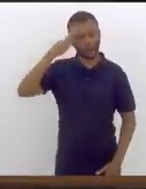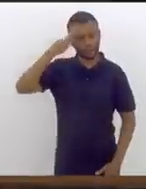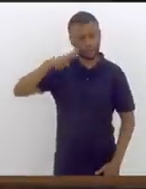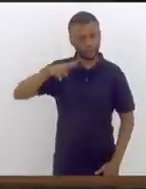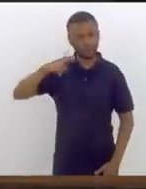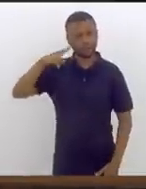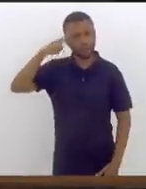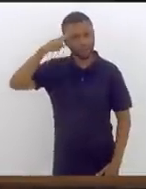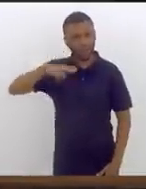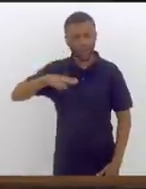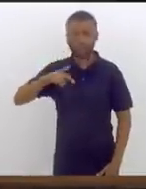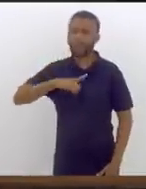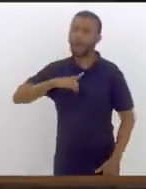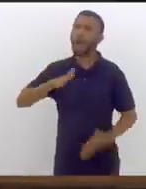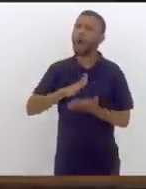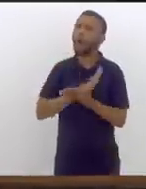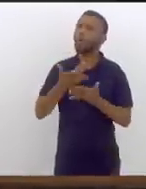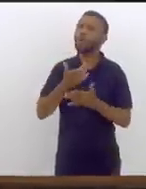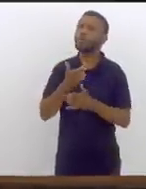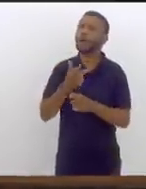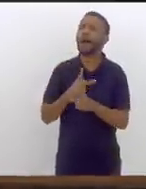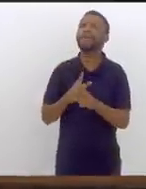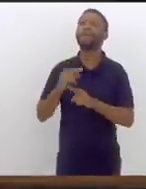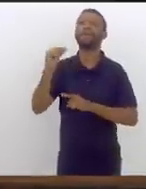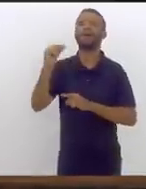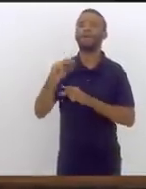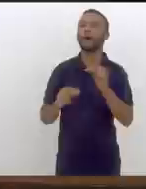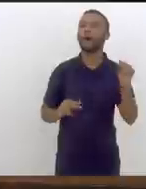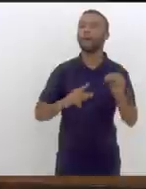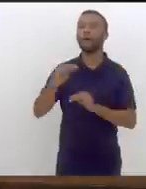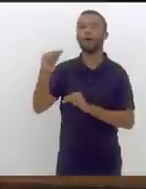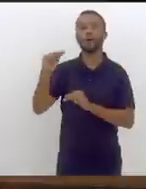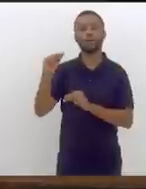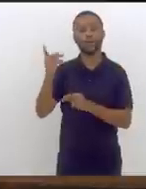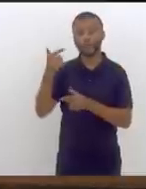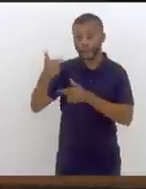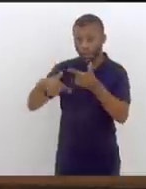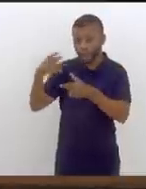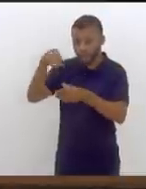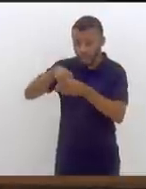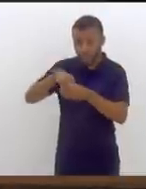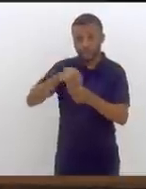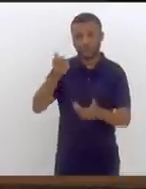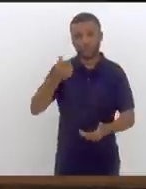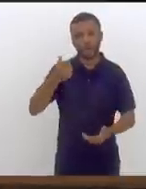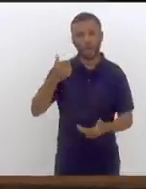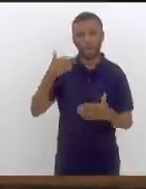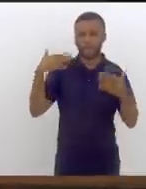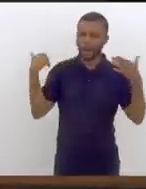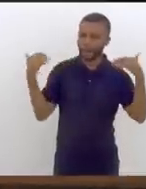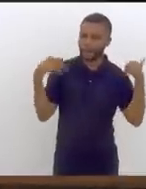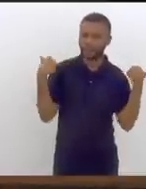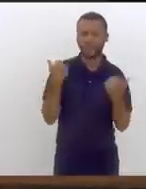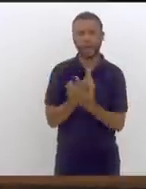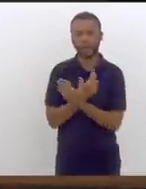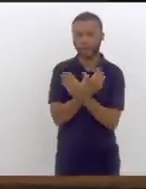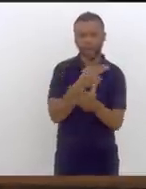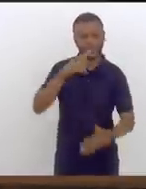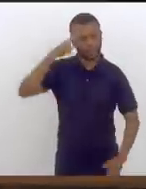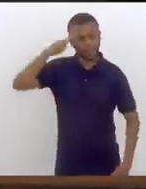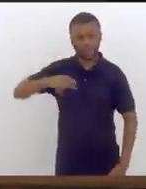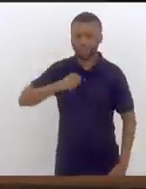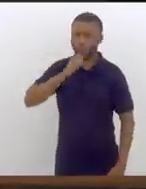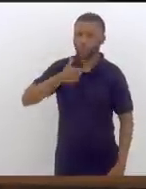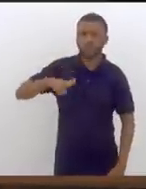avanços hoje quem tá no exército na aeronáutica na Marinha não tem le quem está no exército Maria aeronáutica não